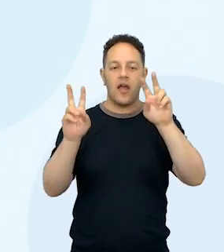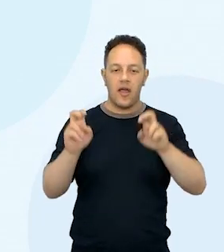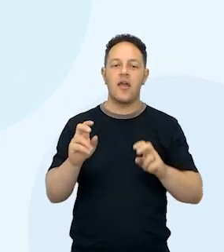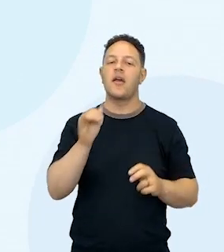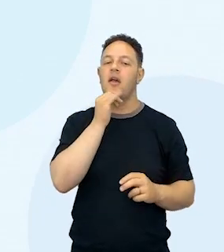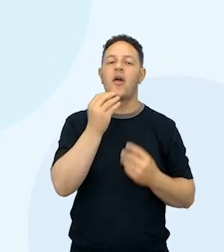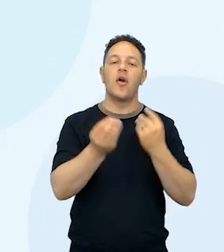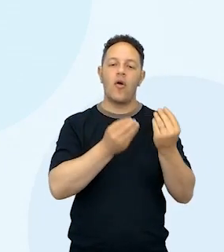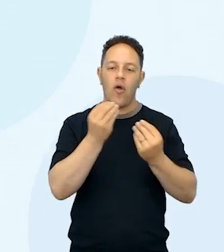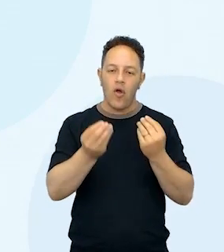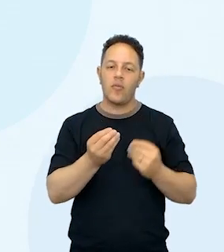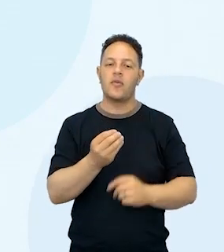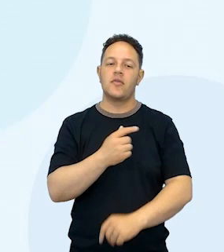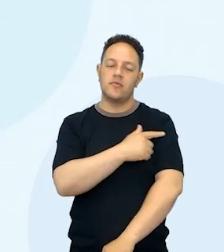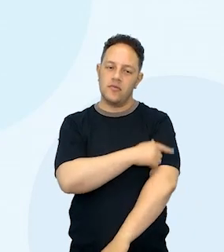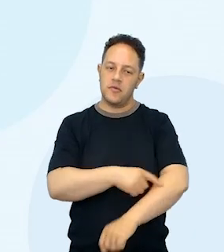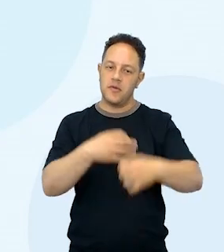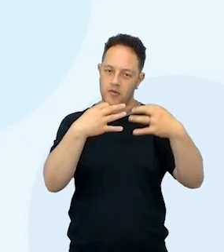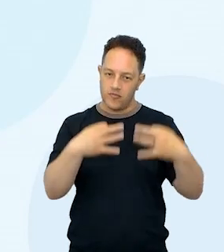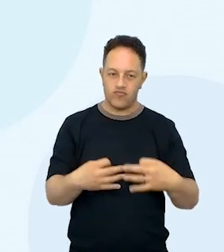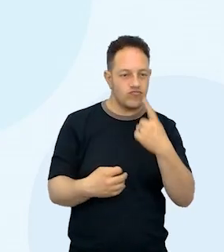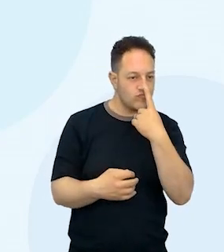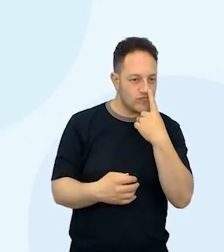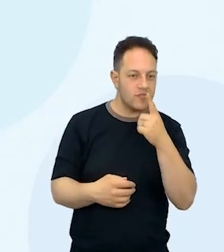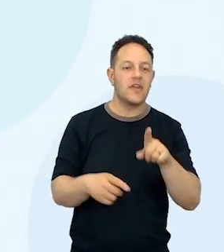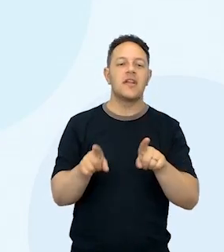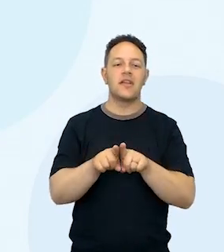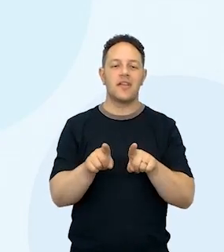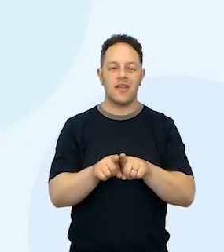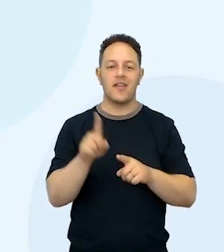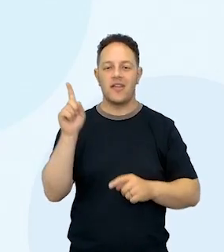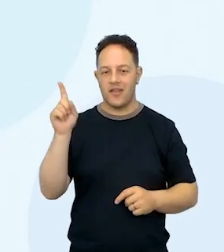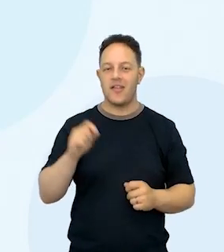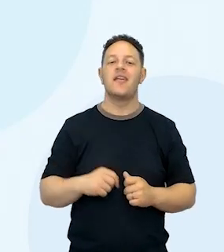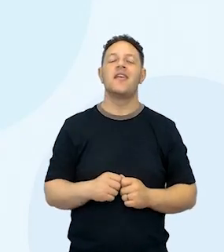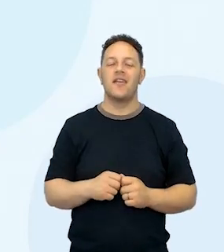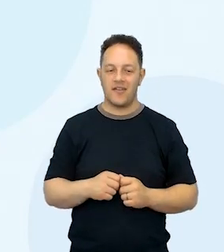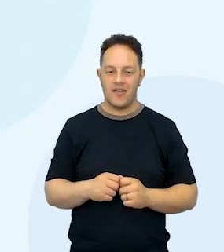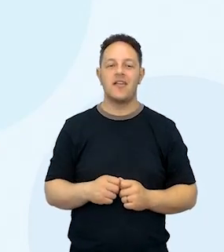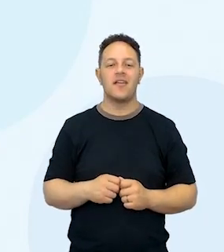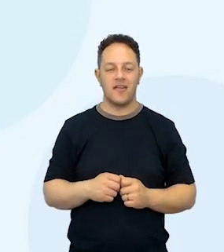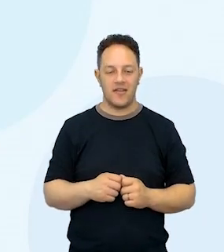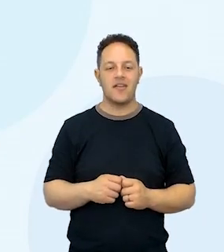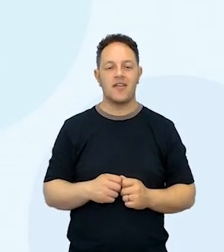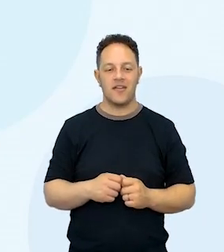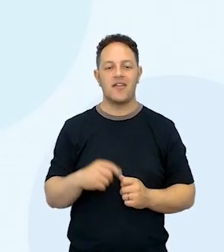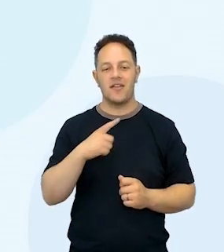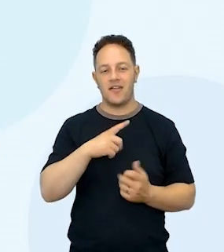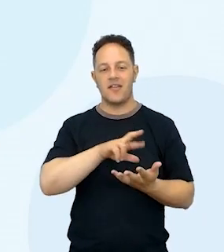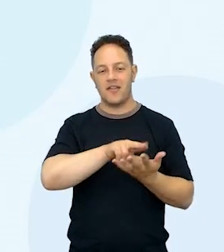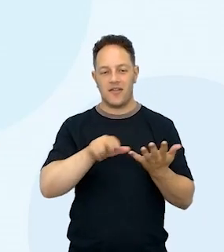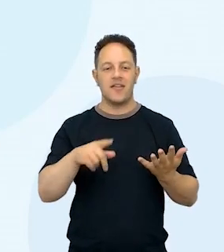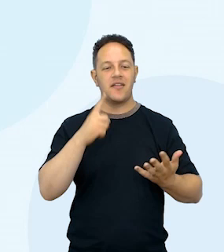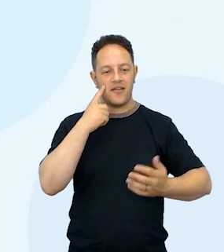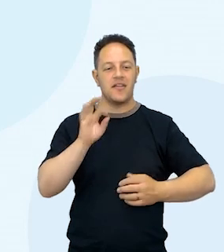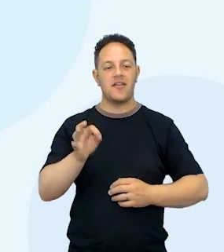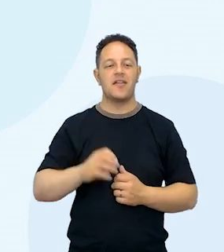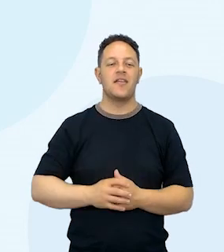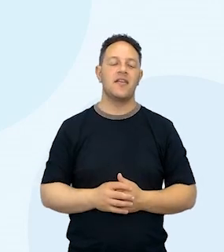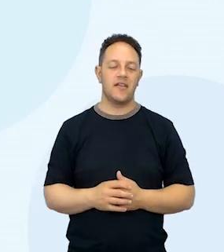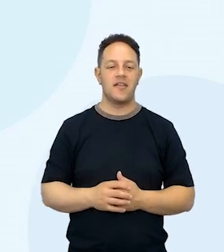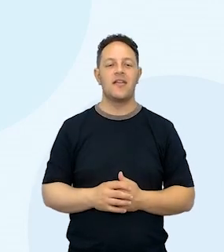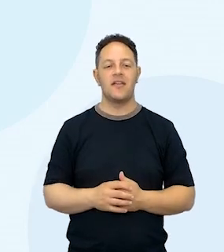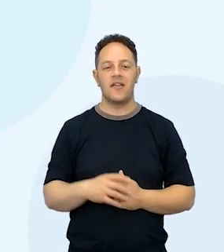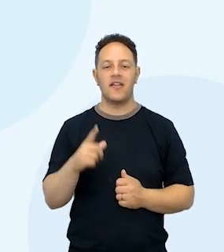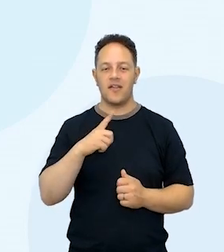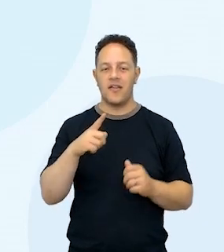dignidade íntima. A gente teve também nos desafios... Da DE de Assis, agora a gente está referenciar as DEs, né? Verdade. Agora a DE de Itapeva.